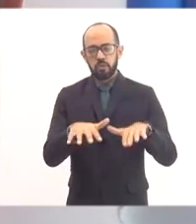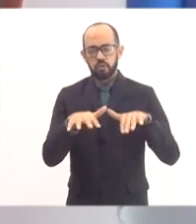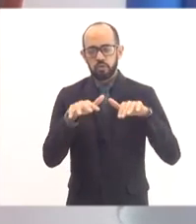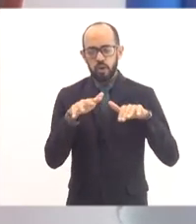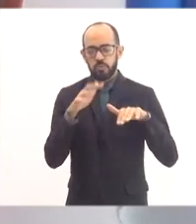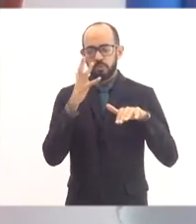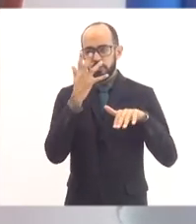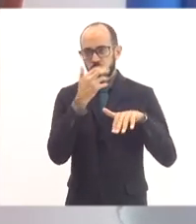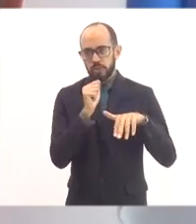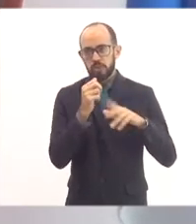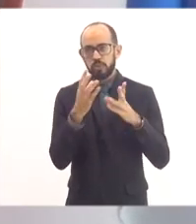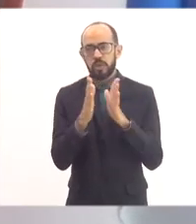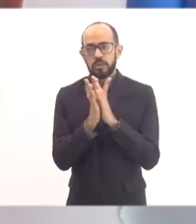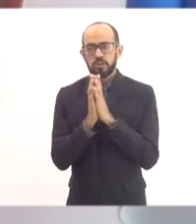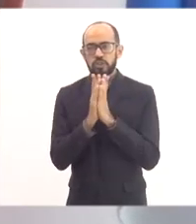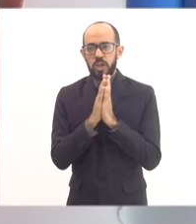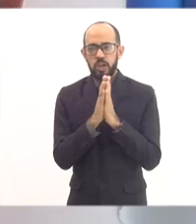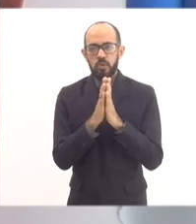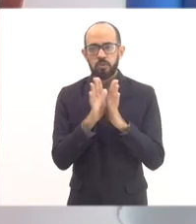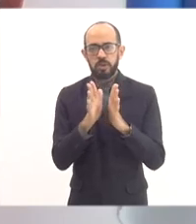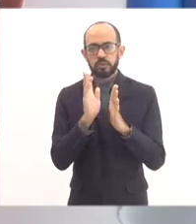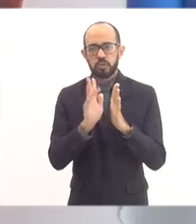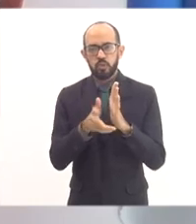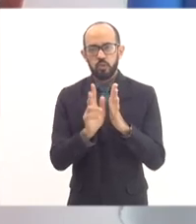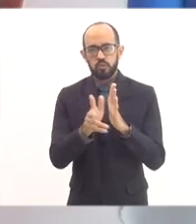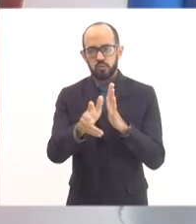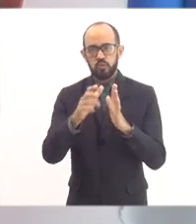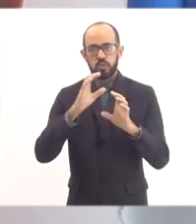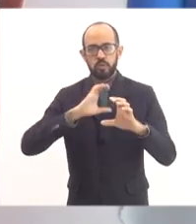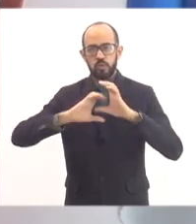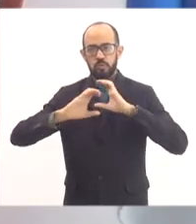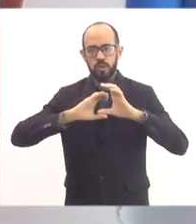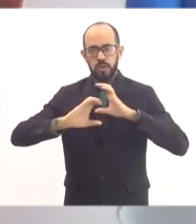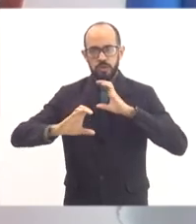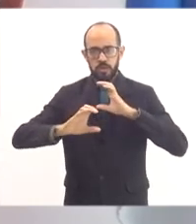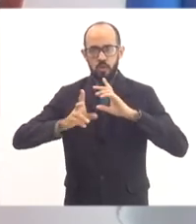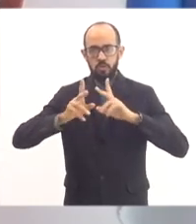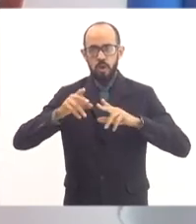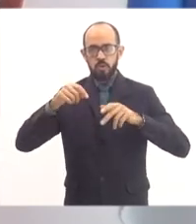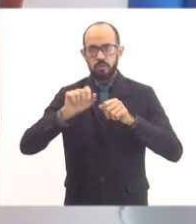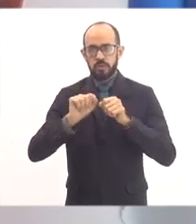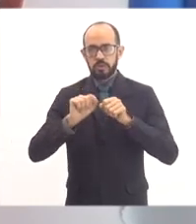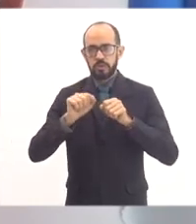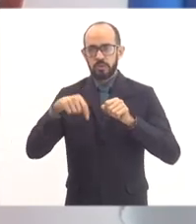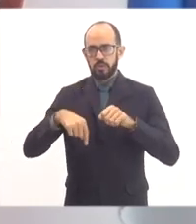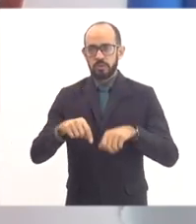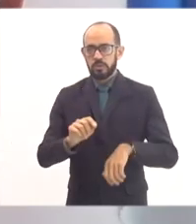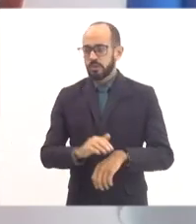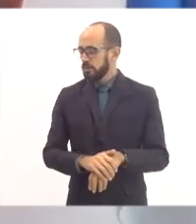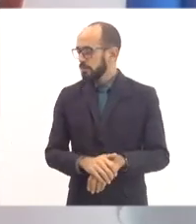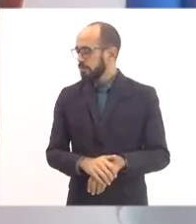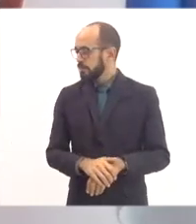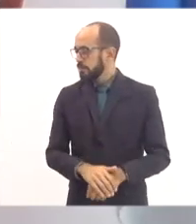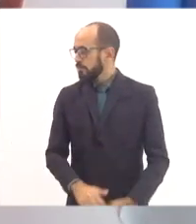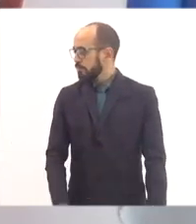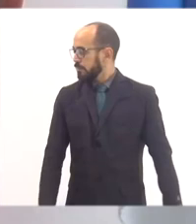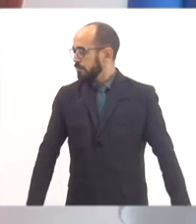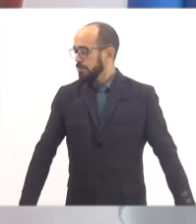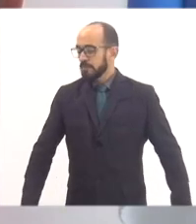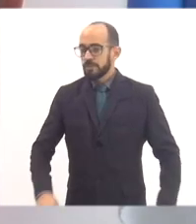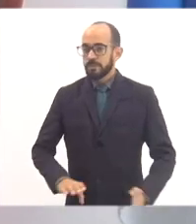lotado. A gente mantém o diálogo permanente, como tem feito aqui com o comando do Corpo de Bombeiros, e